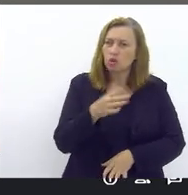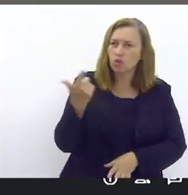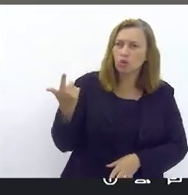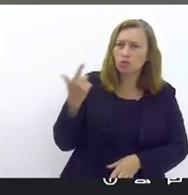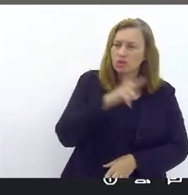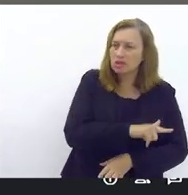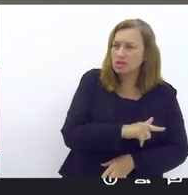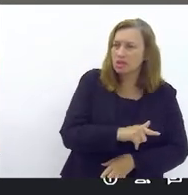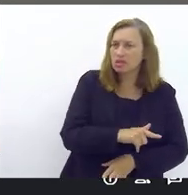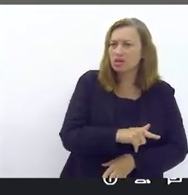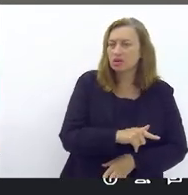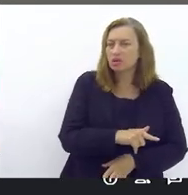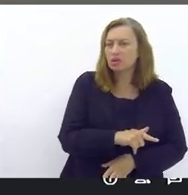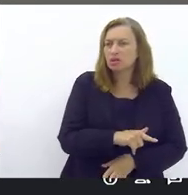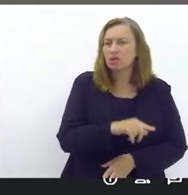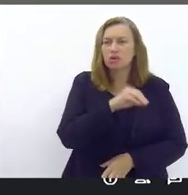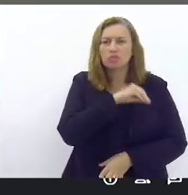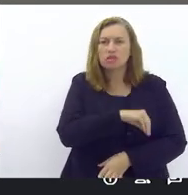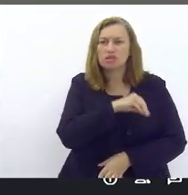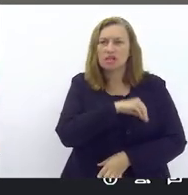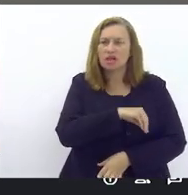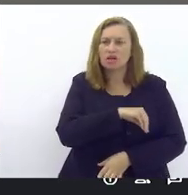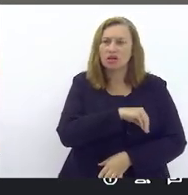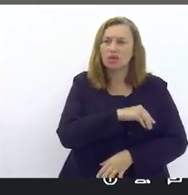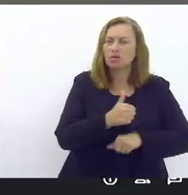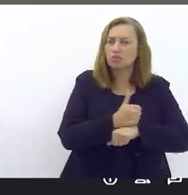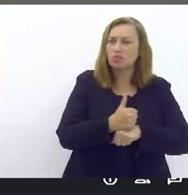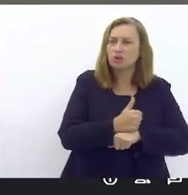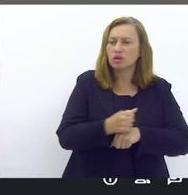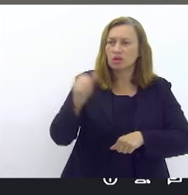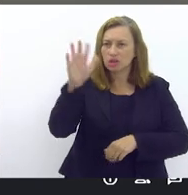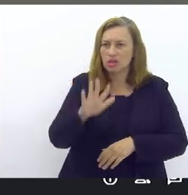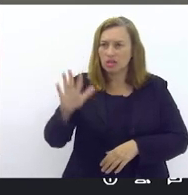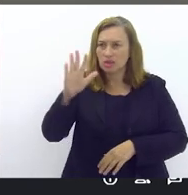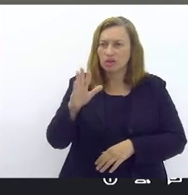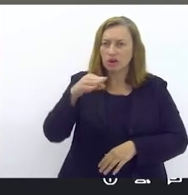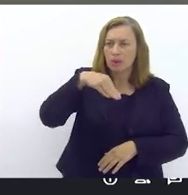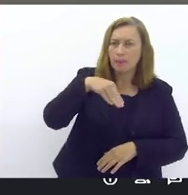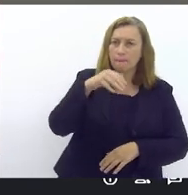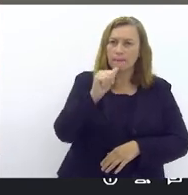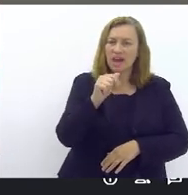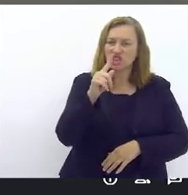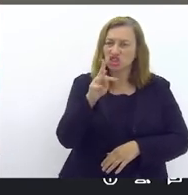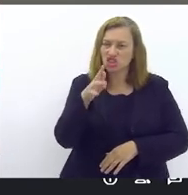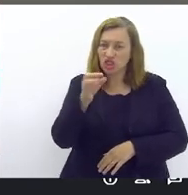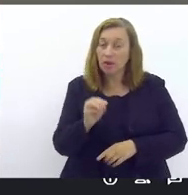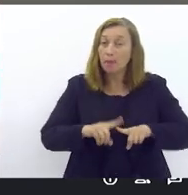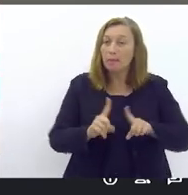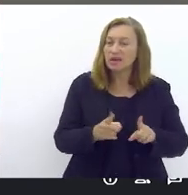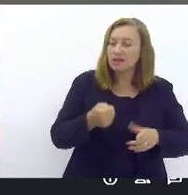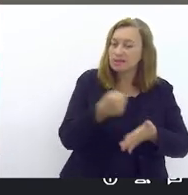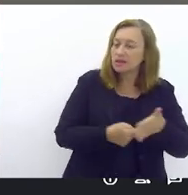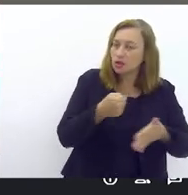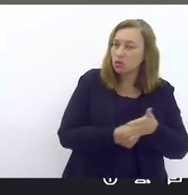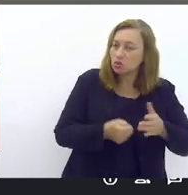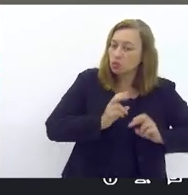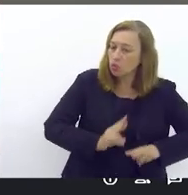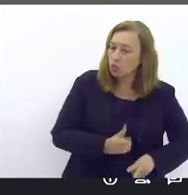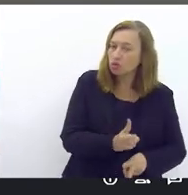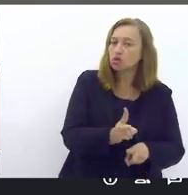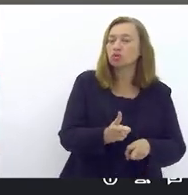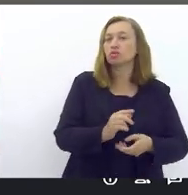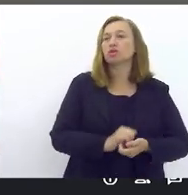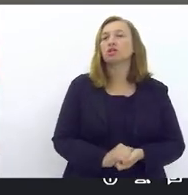conseguimos para o piso salarial profissional nacional do magistério. Mas essa luta ainda